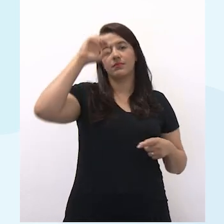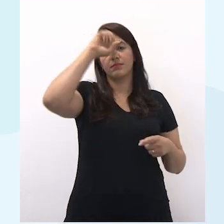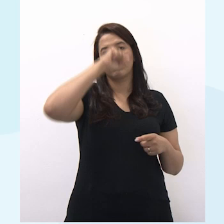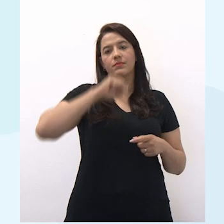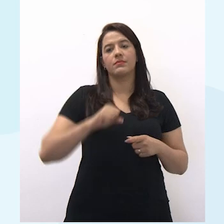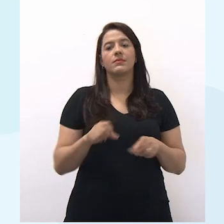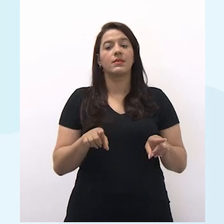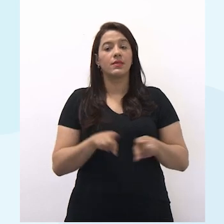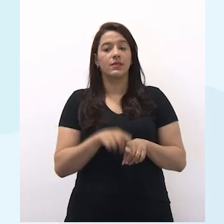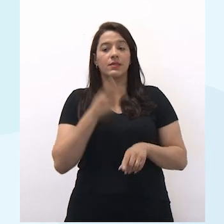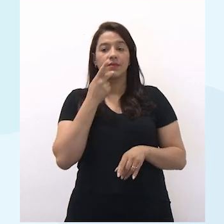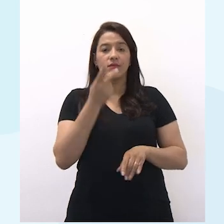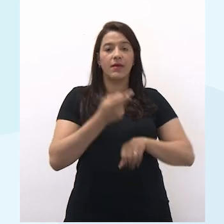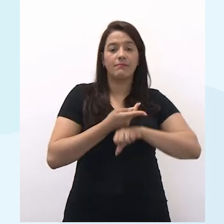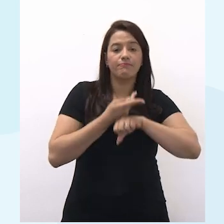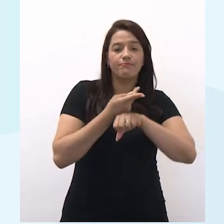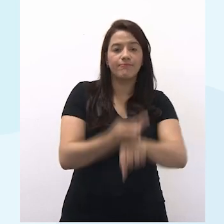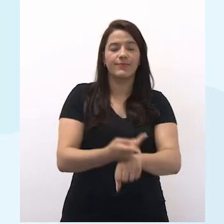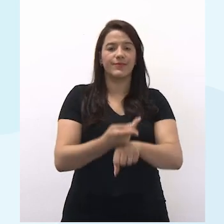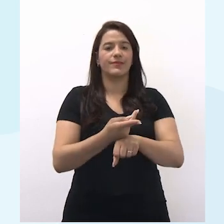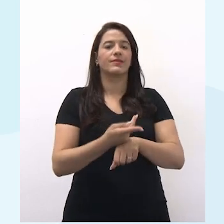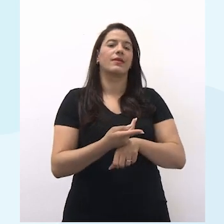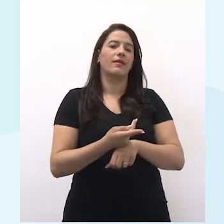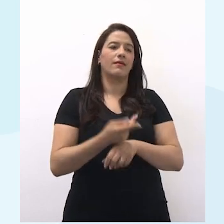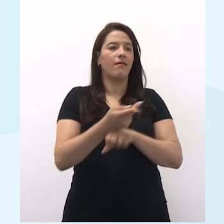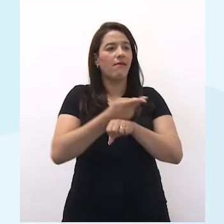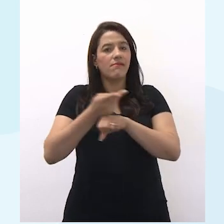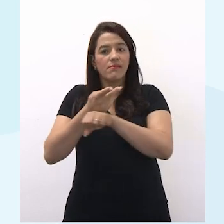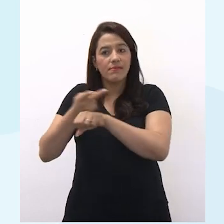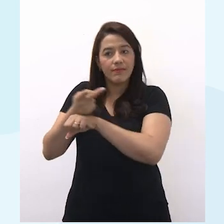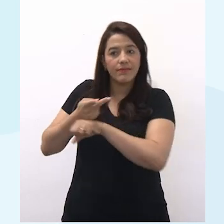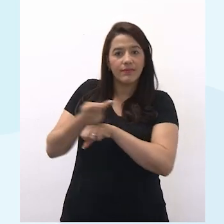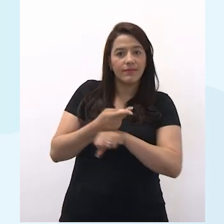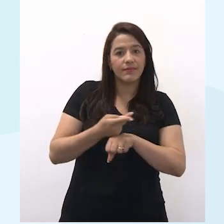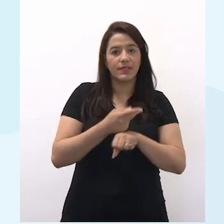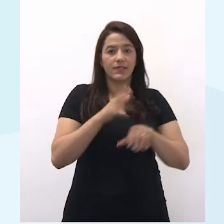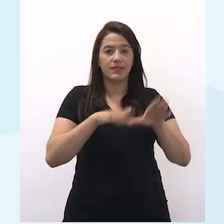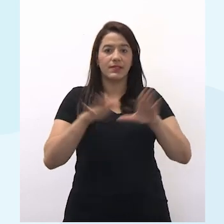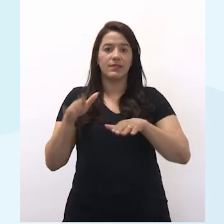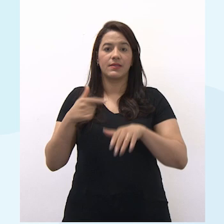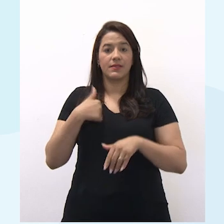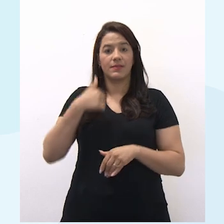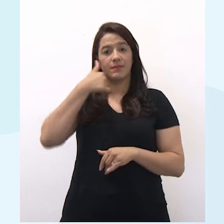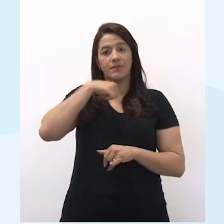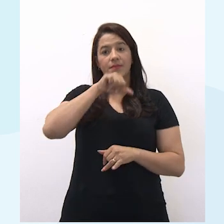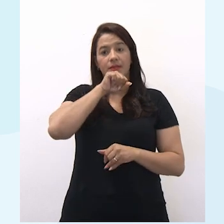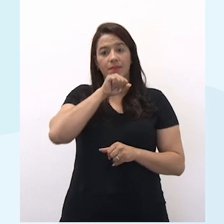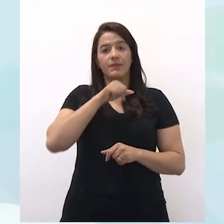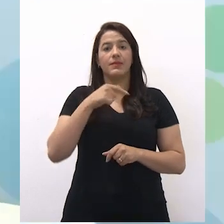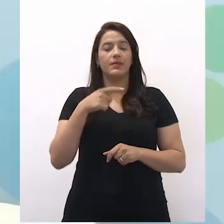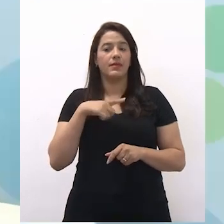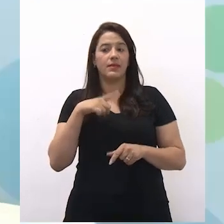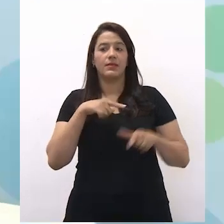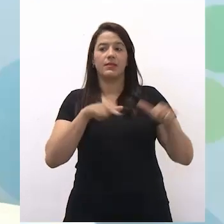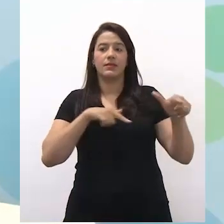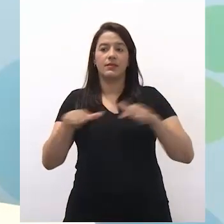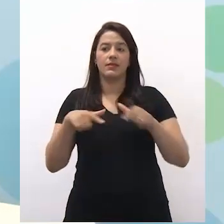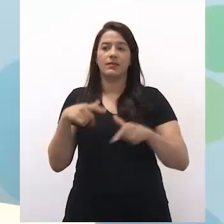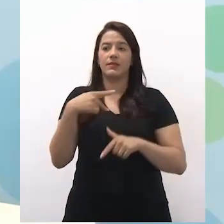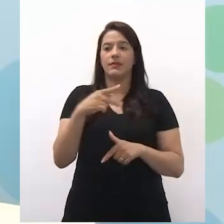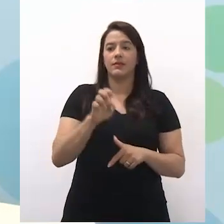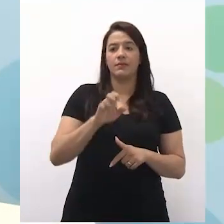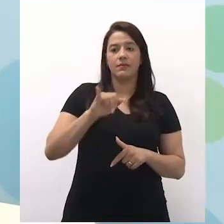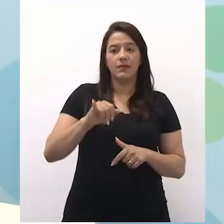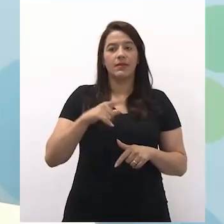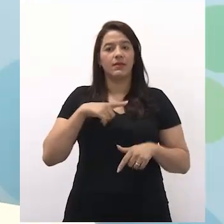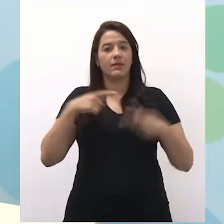a tão chamada busca ativa, né, Vanderlei? Eu vou citar aqui, por exemplo, minha mãe que vira e mexe, ela trabalha em P, então ela tem que ir